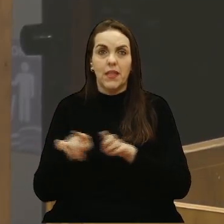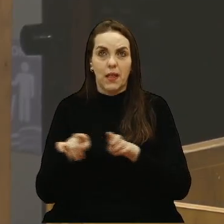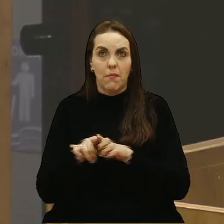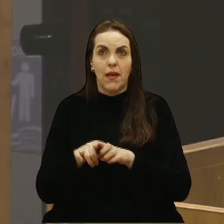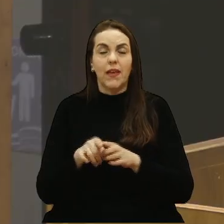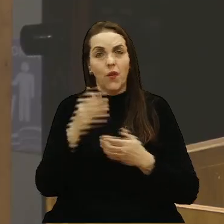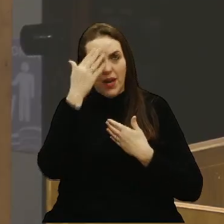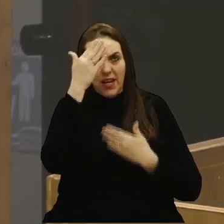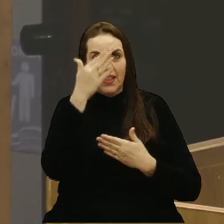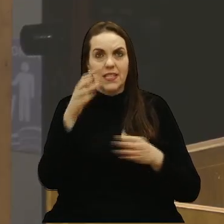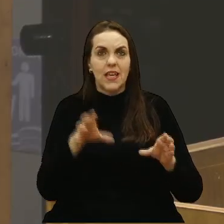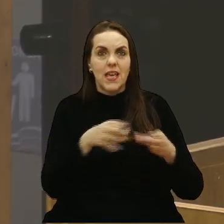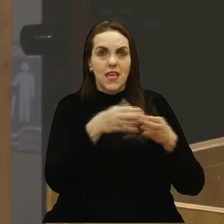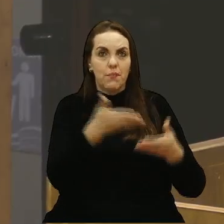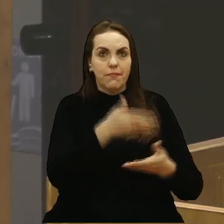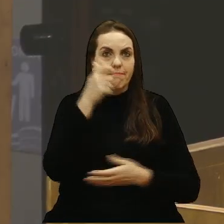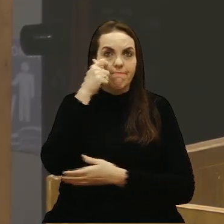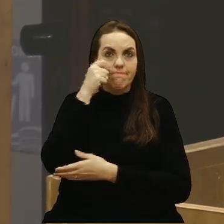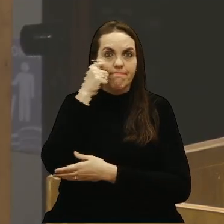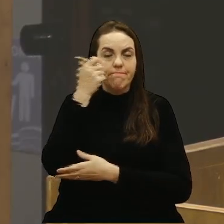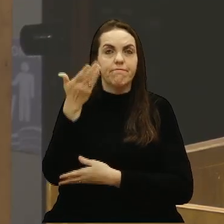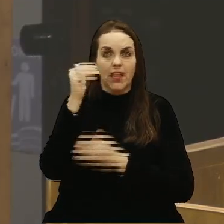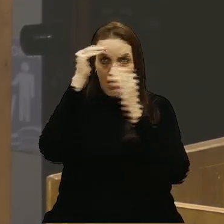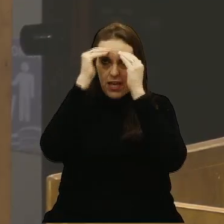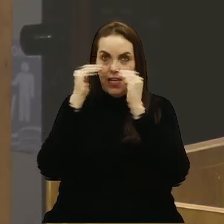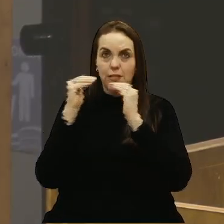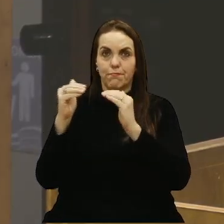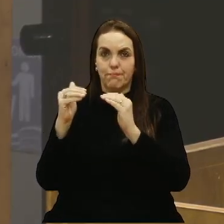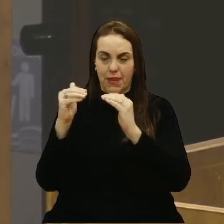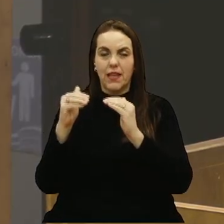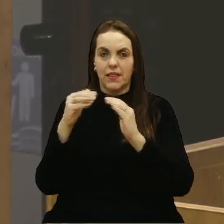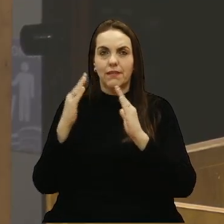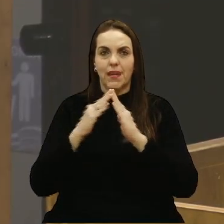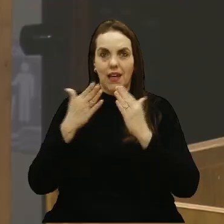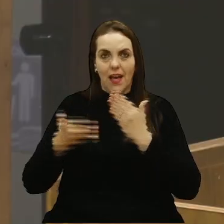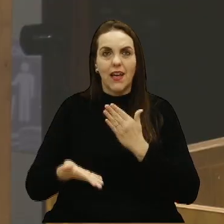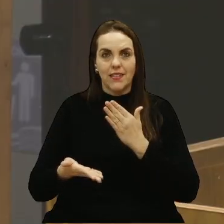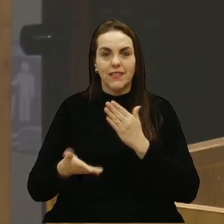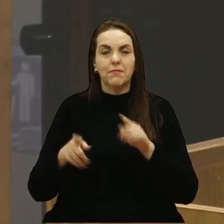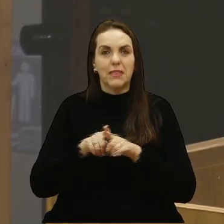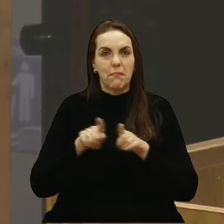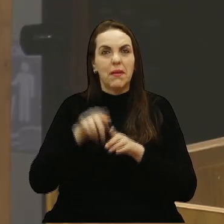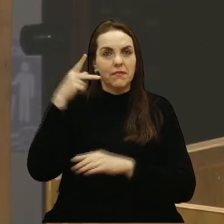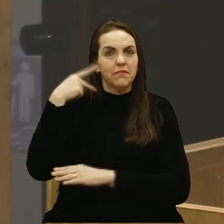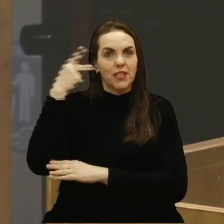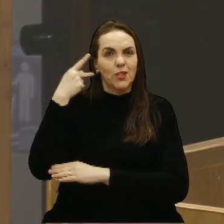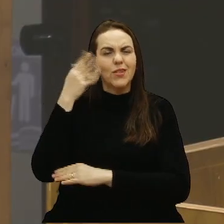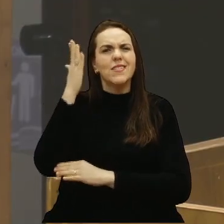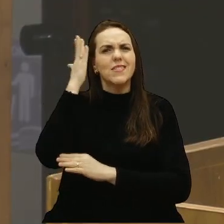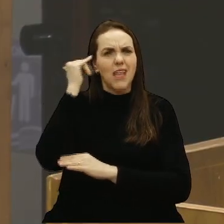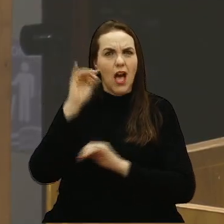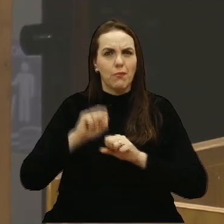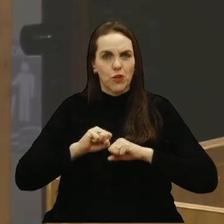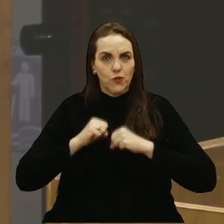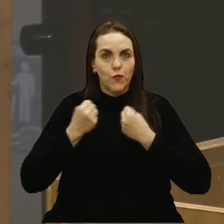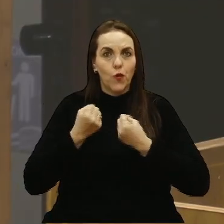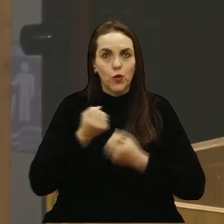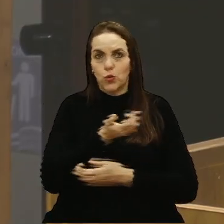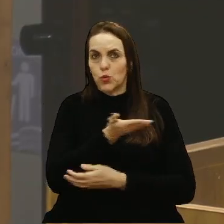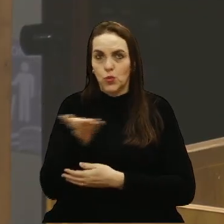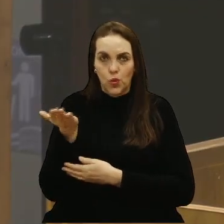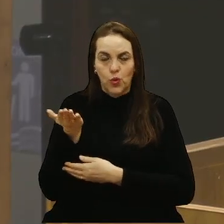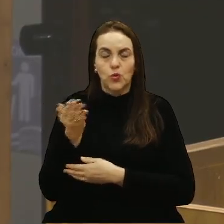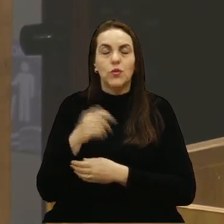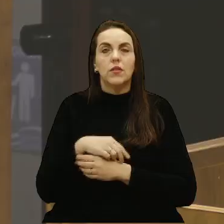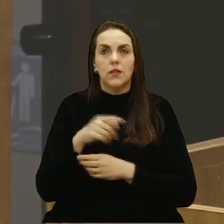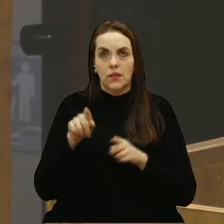está aqui presente, que respeita esta casa e que respeita os vereadores. Sabe quando os senhores trabalham, e sabem mesmo, e por isso